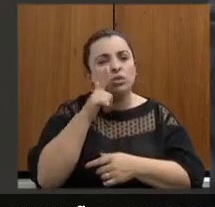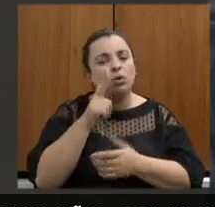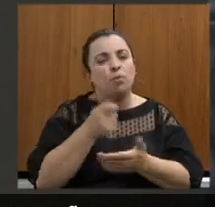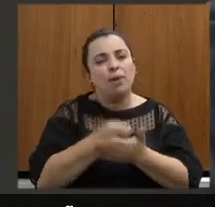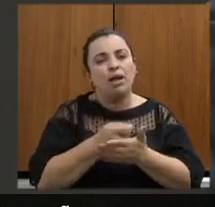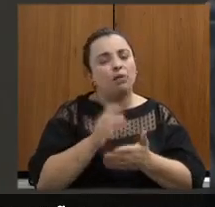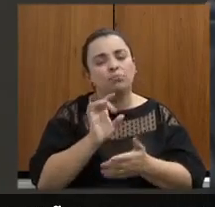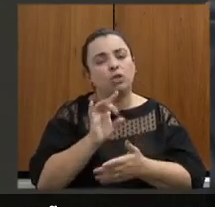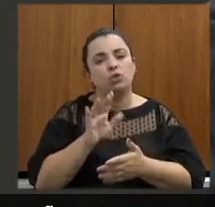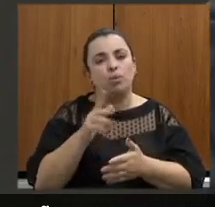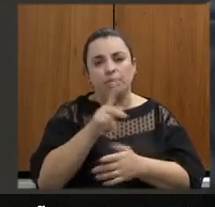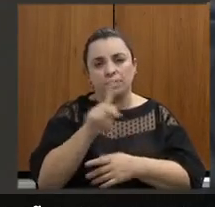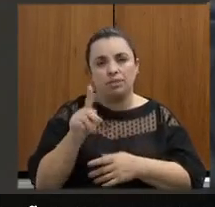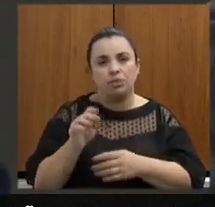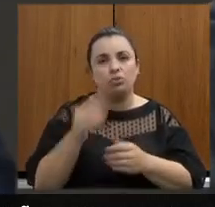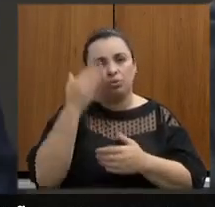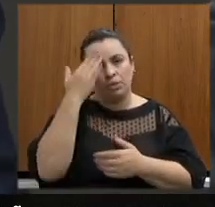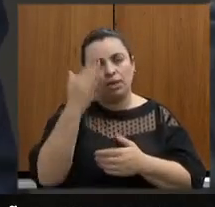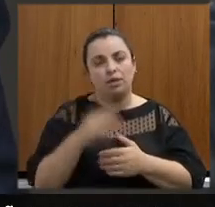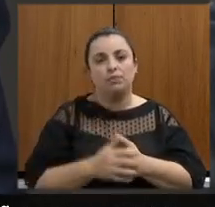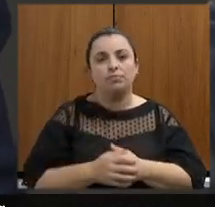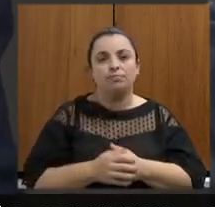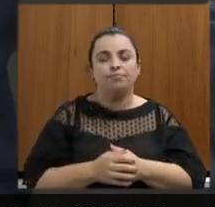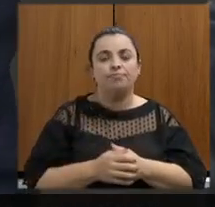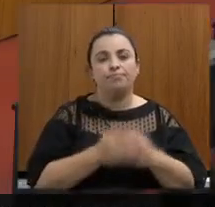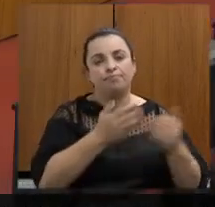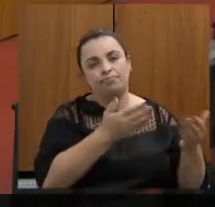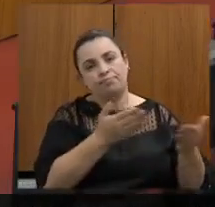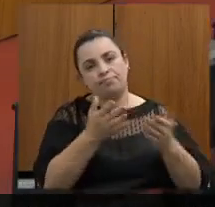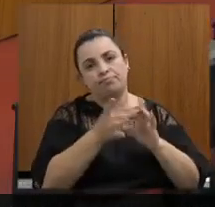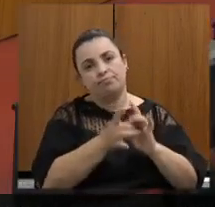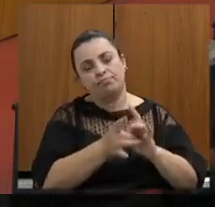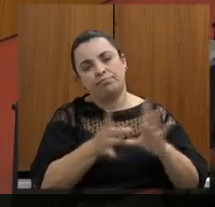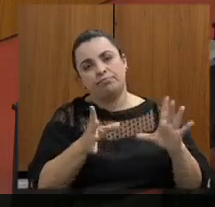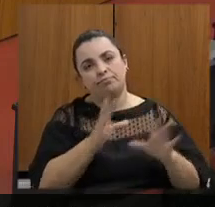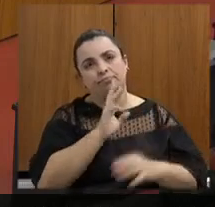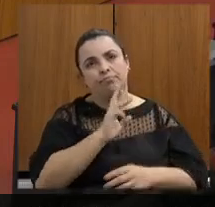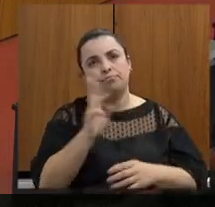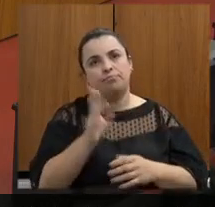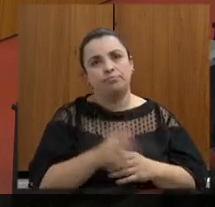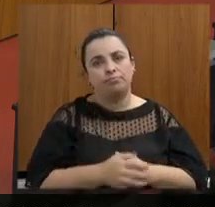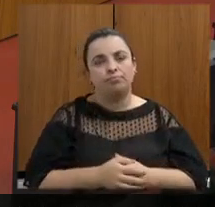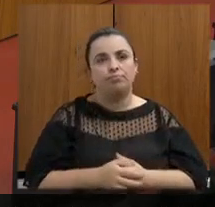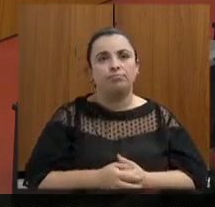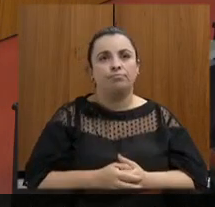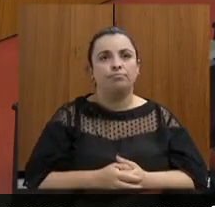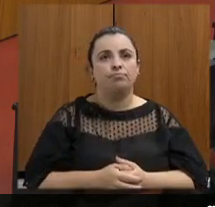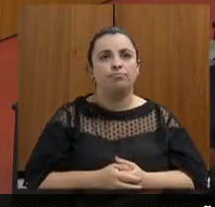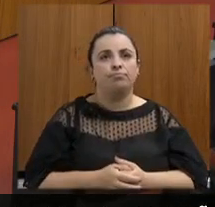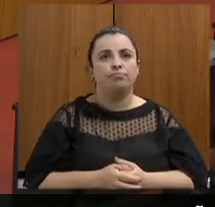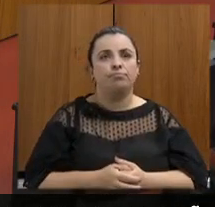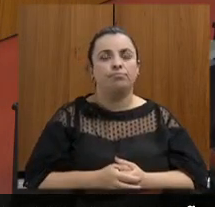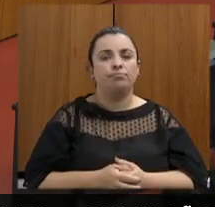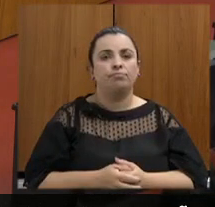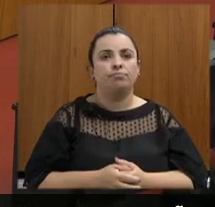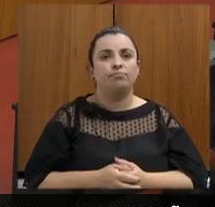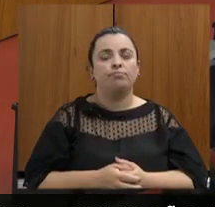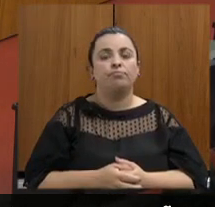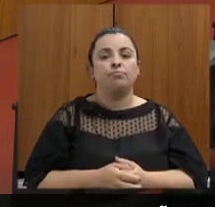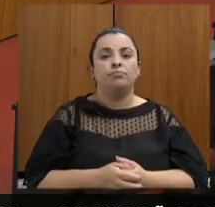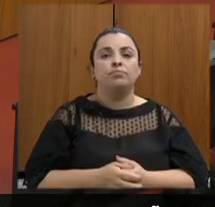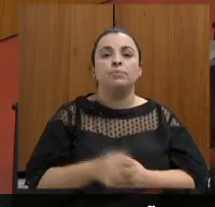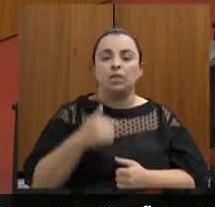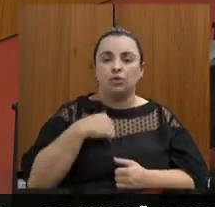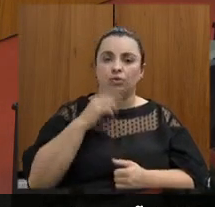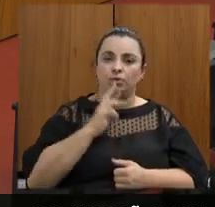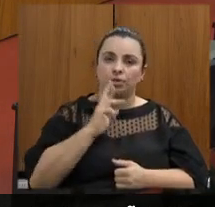seria isso presidente obrigado pela palavra escolha um número pow inicia porque o pessoal tá então